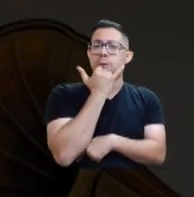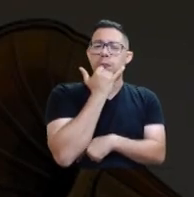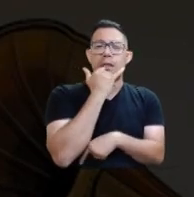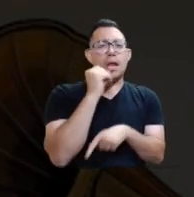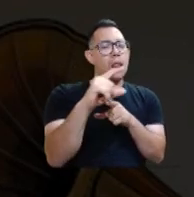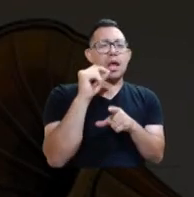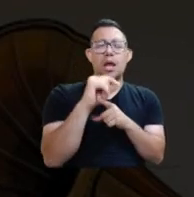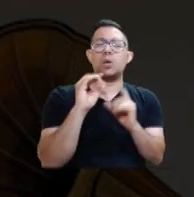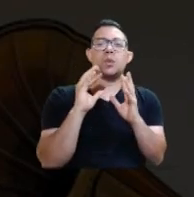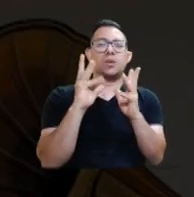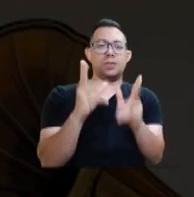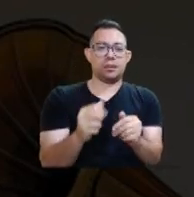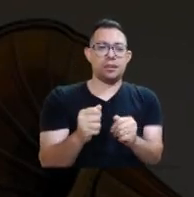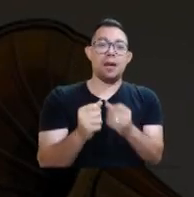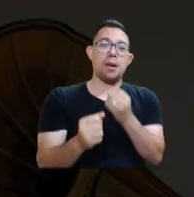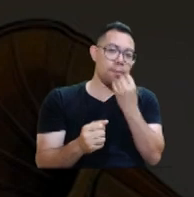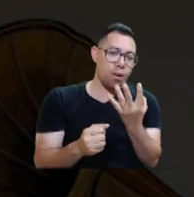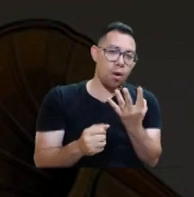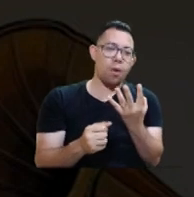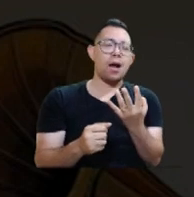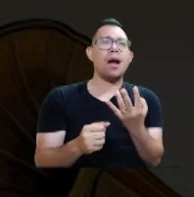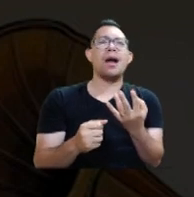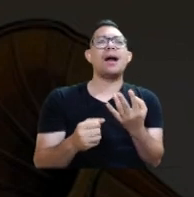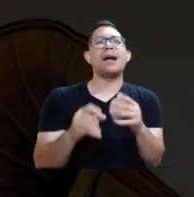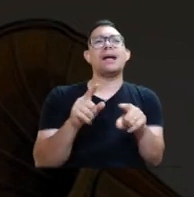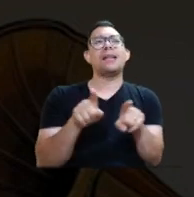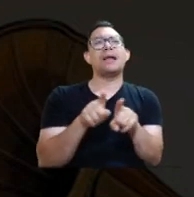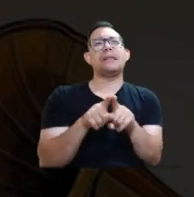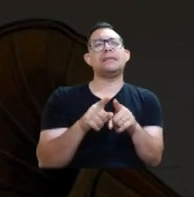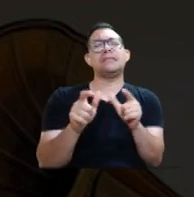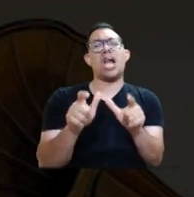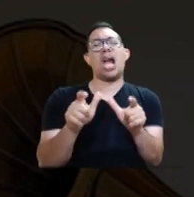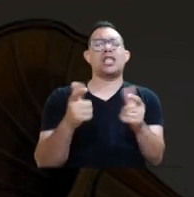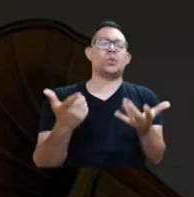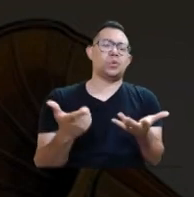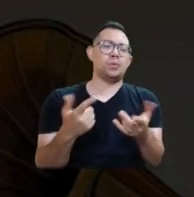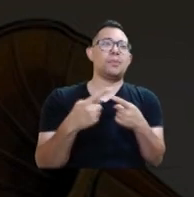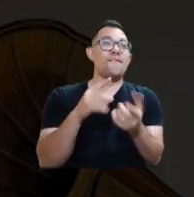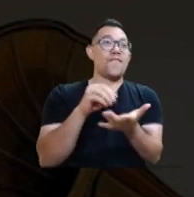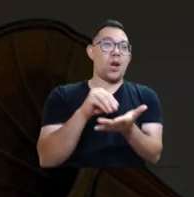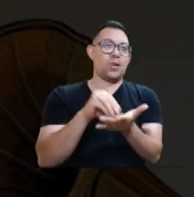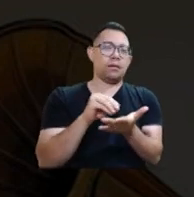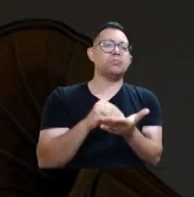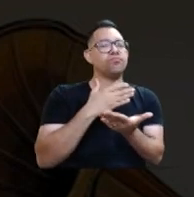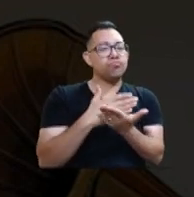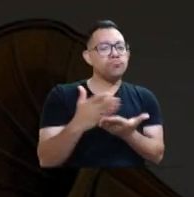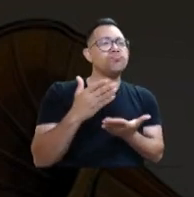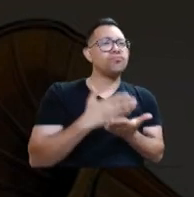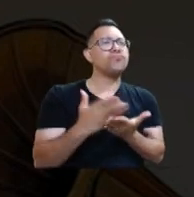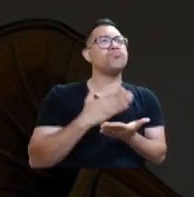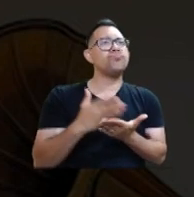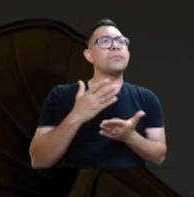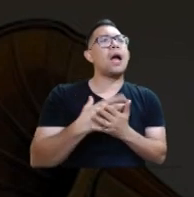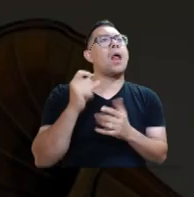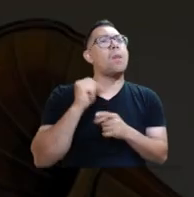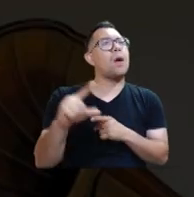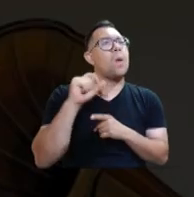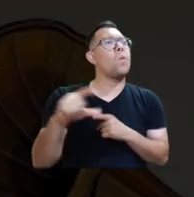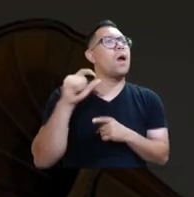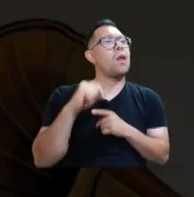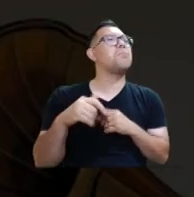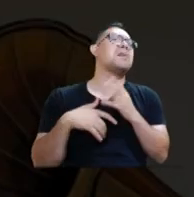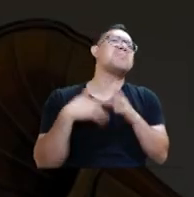falar, desculpa, mas eu aluguei tudo. Por um lado é bom, por outro lado é muito chato, né? Então aí foi